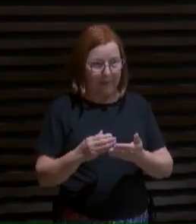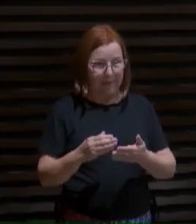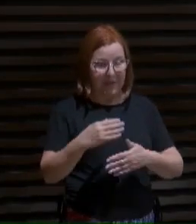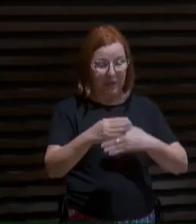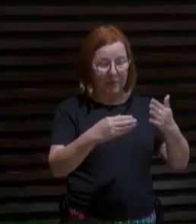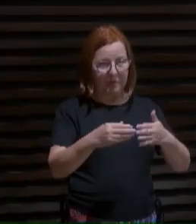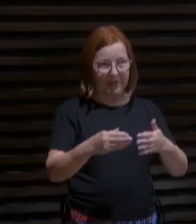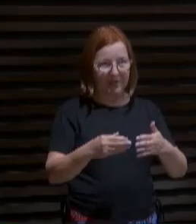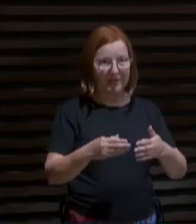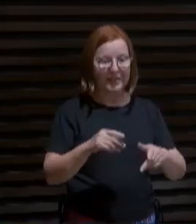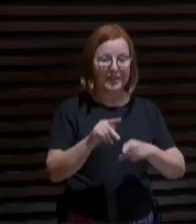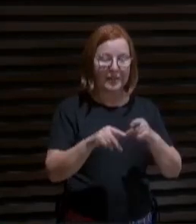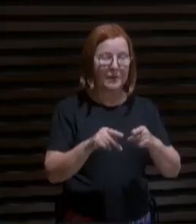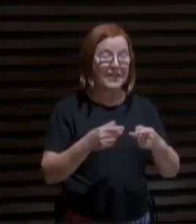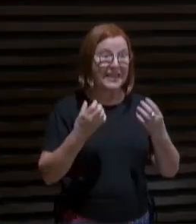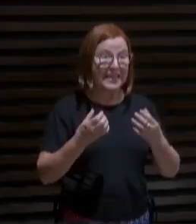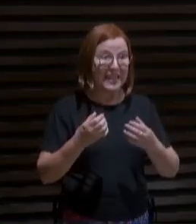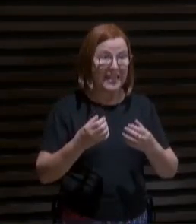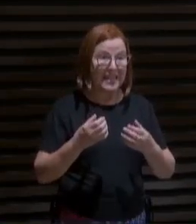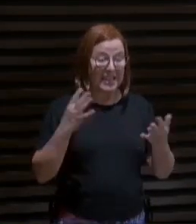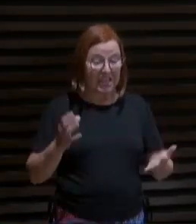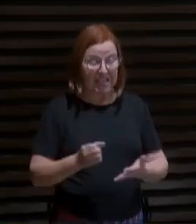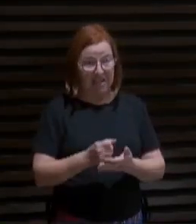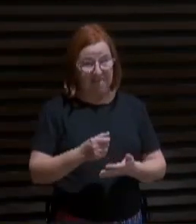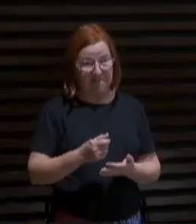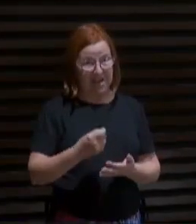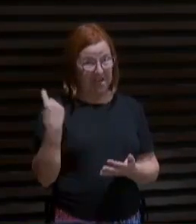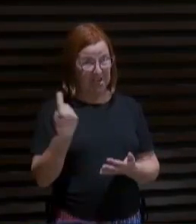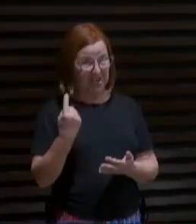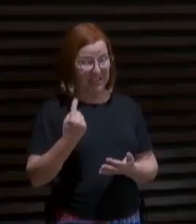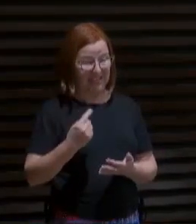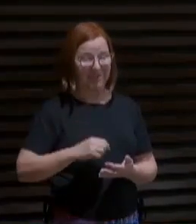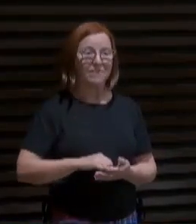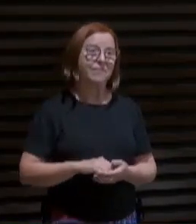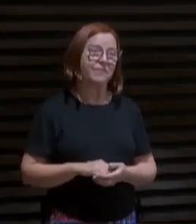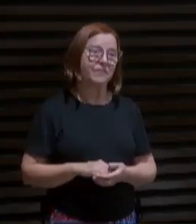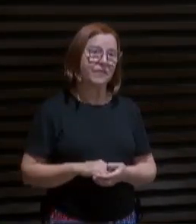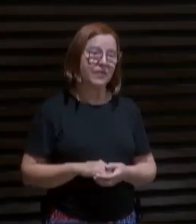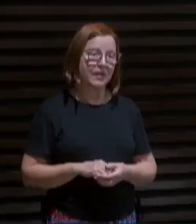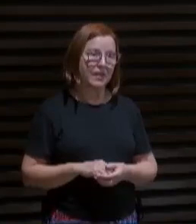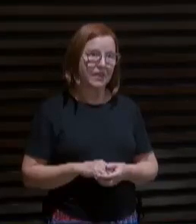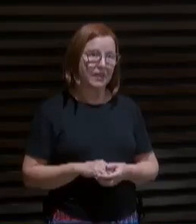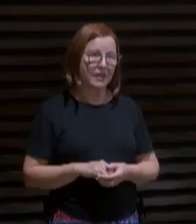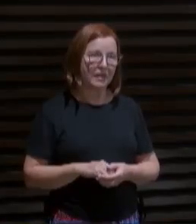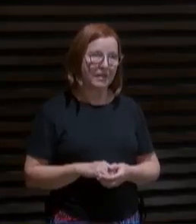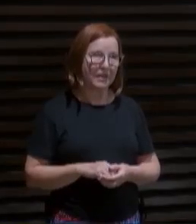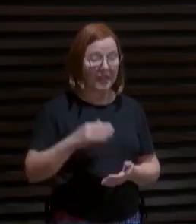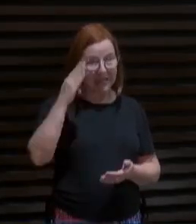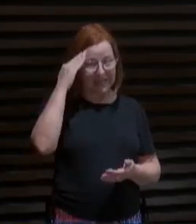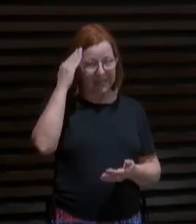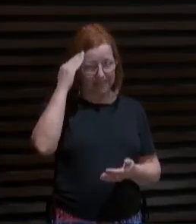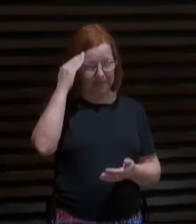você poder ler a mão ou ler os conceitos da vida e fazer com que você